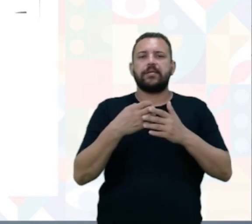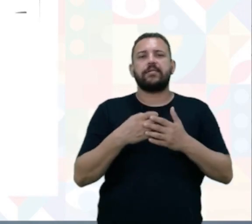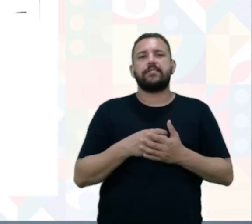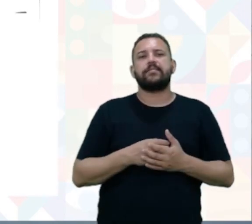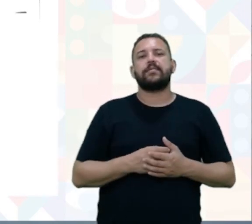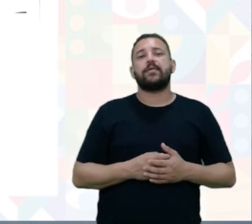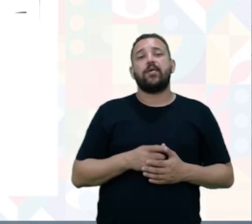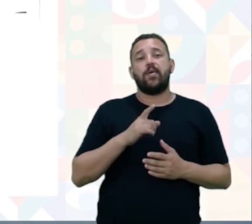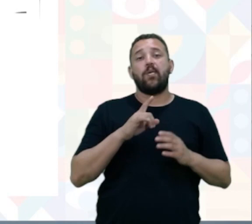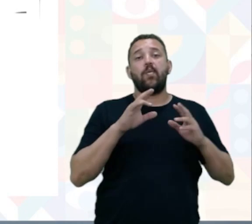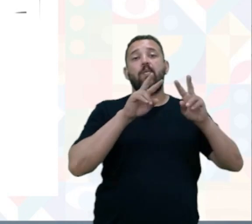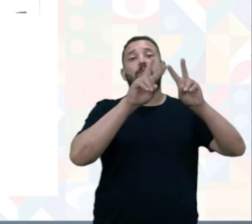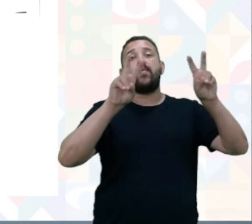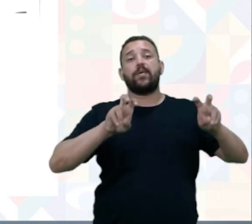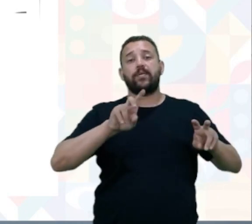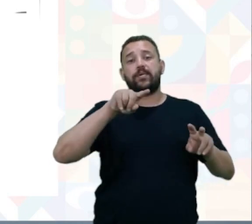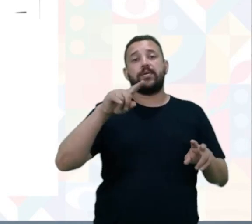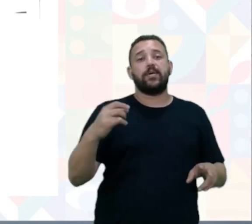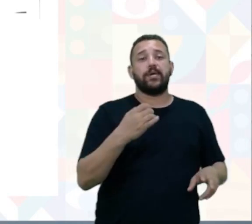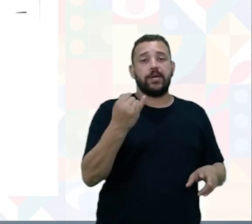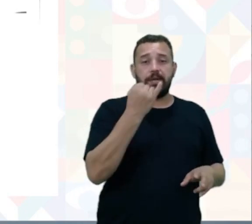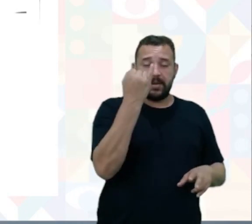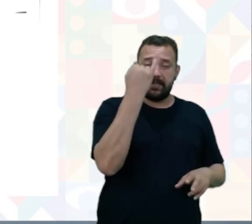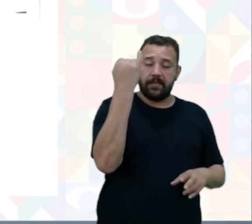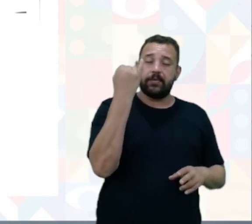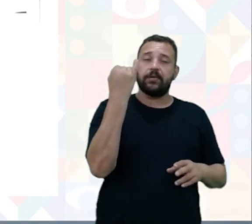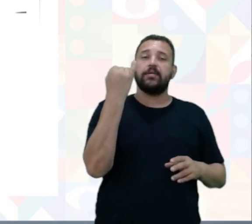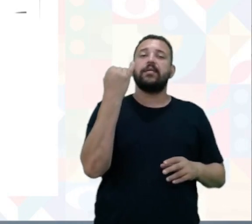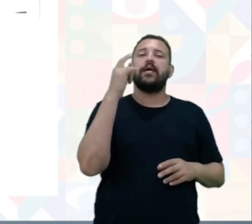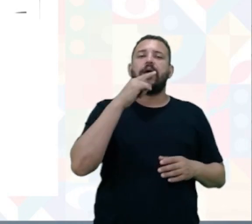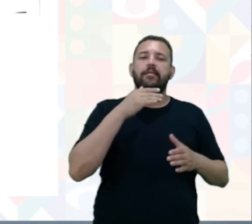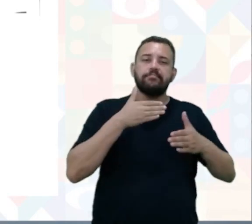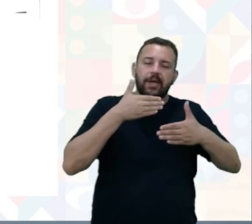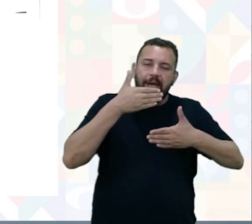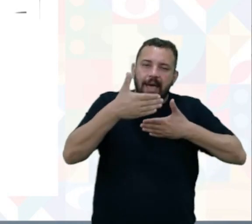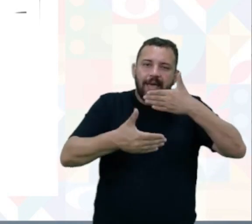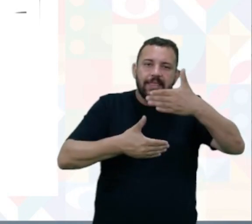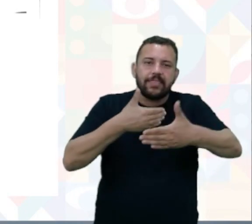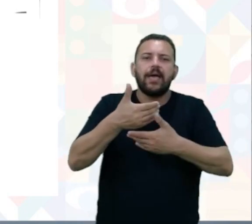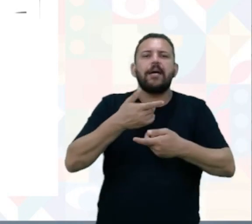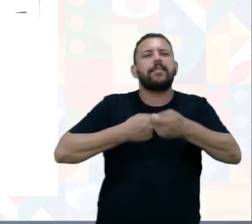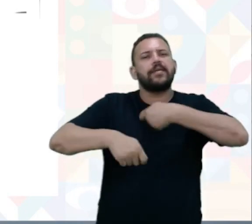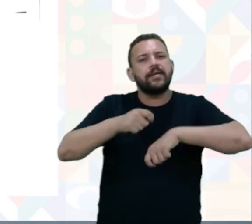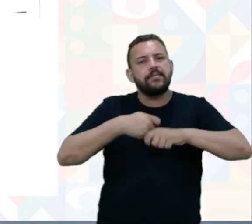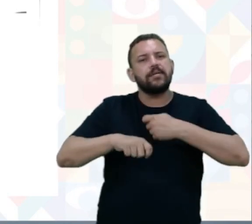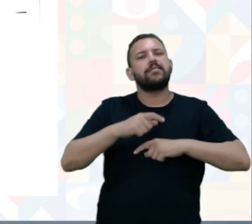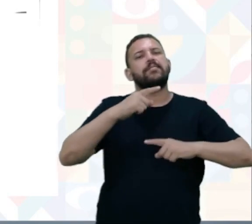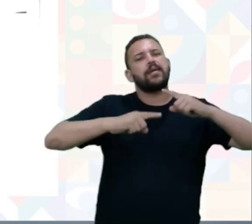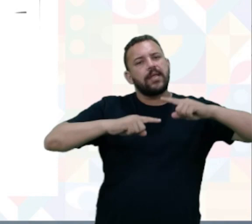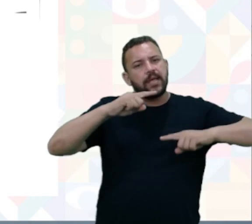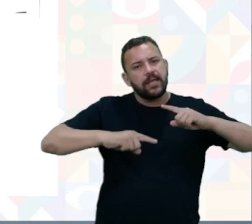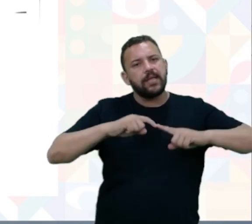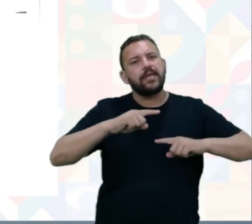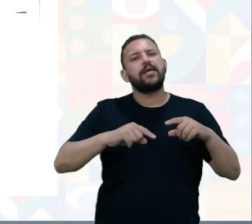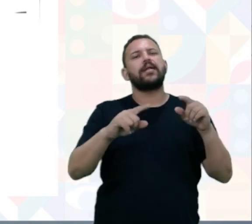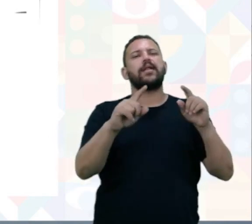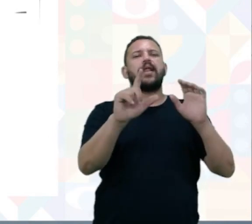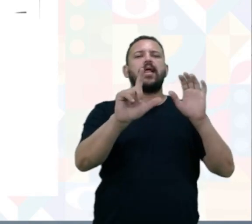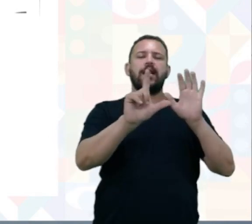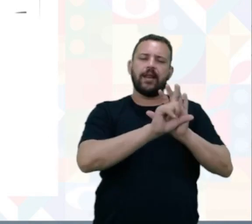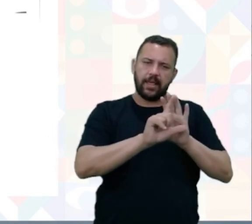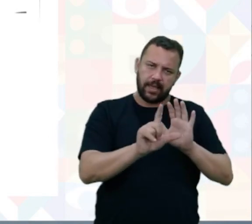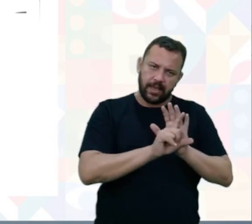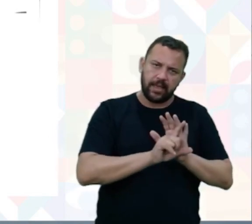Os assuntos abordados nessa unidade serão as etapas da administração de materiais, a licitação, no que